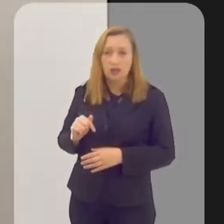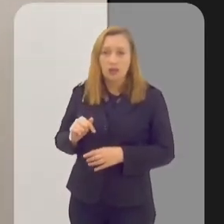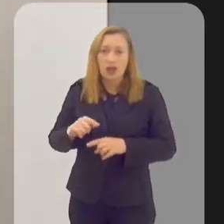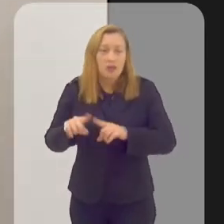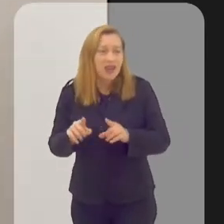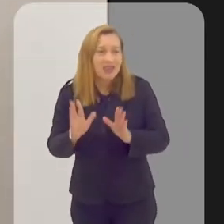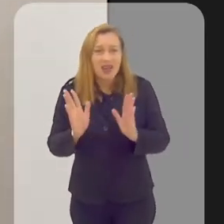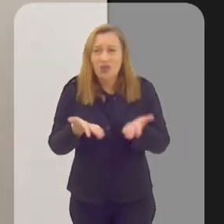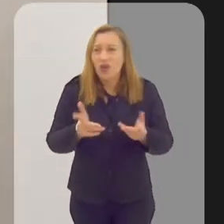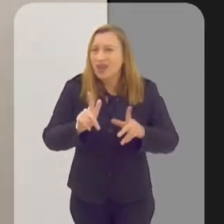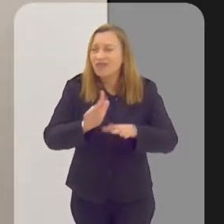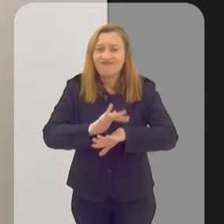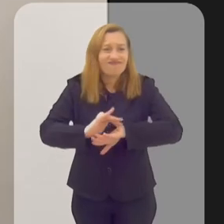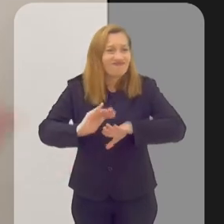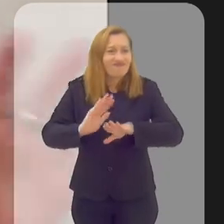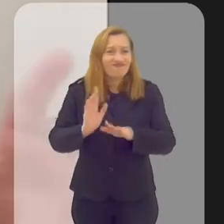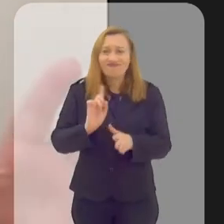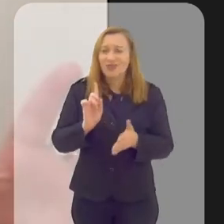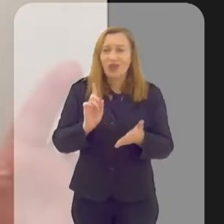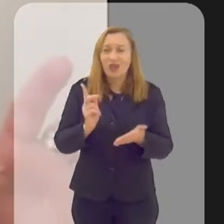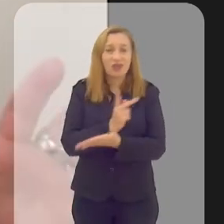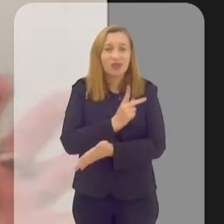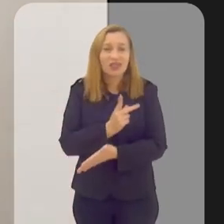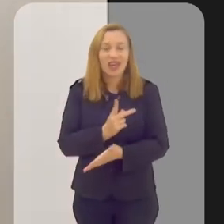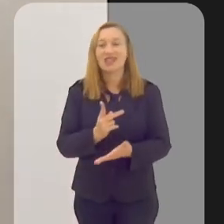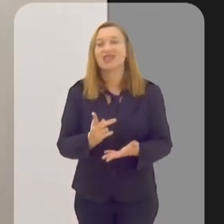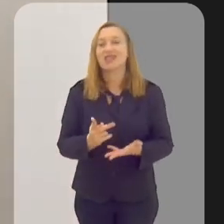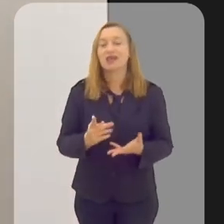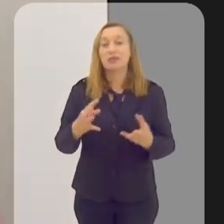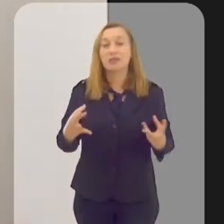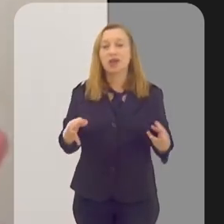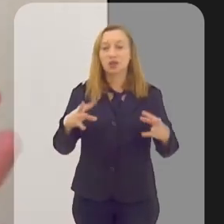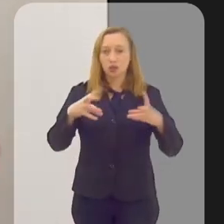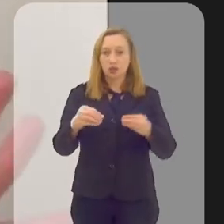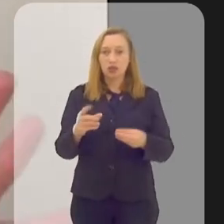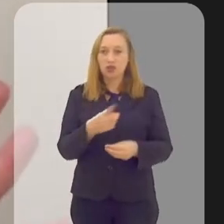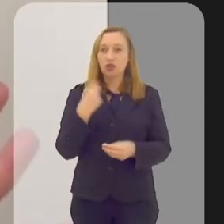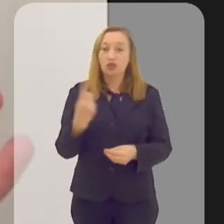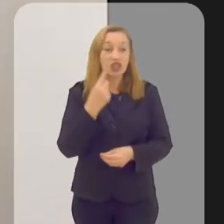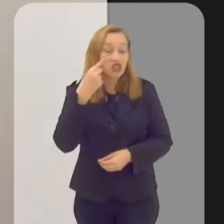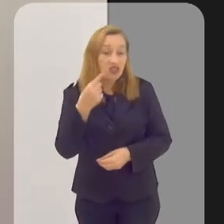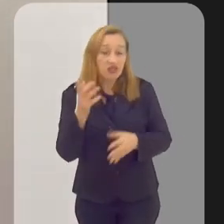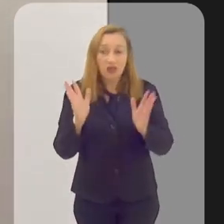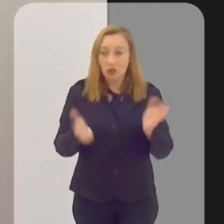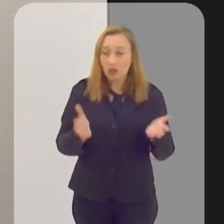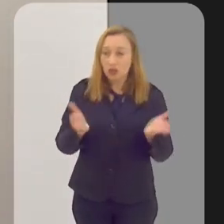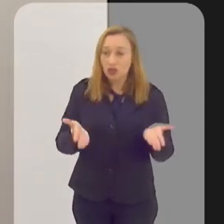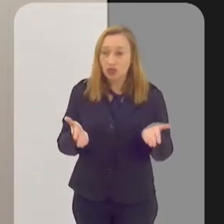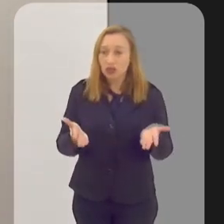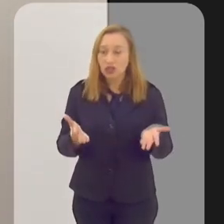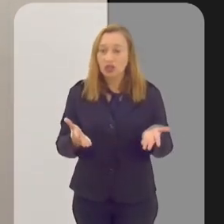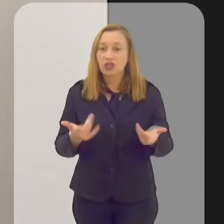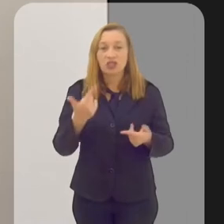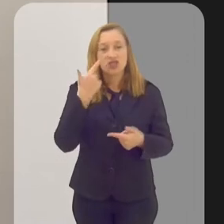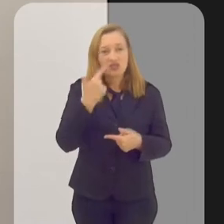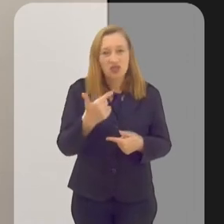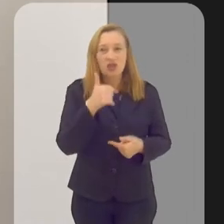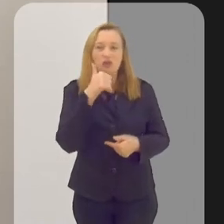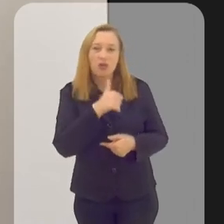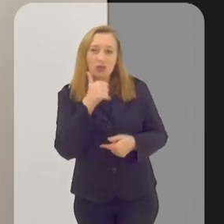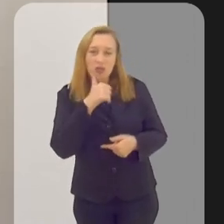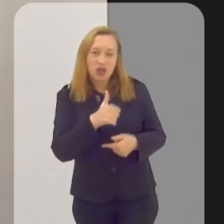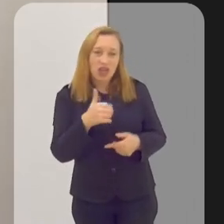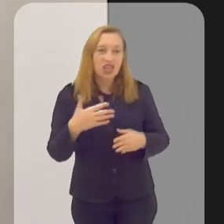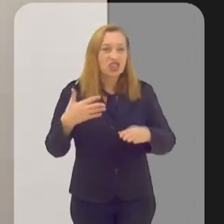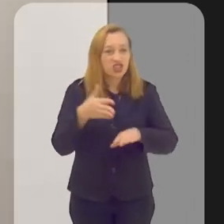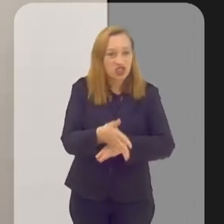estou aqui. E isso foi uma coisa que foi desfeita maravilhosamente, né, para todas nós. Então, o que a gente vê hoje é,